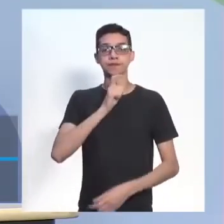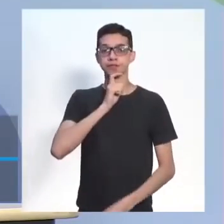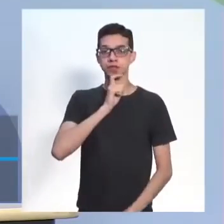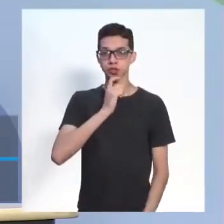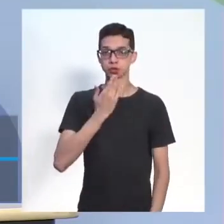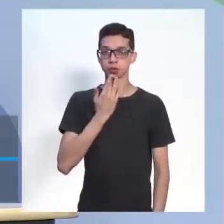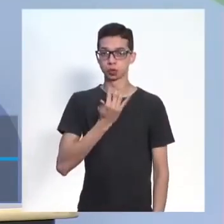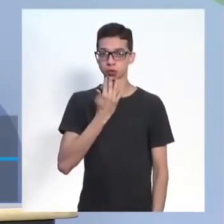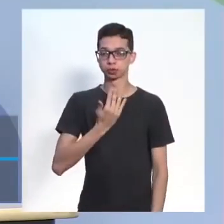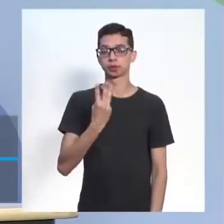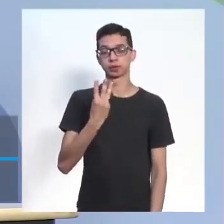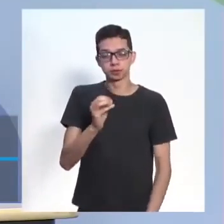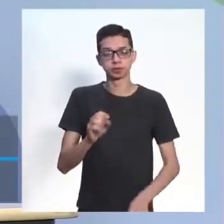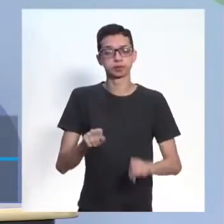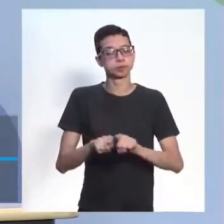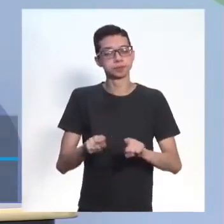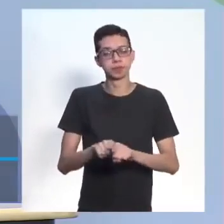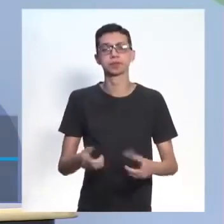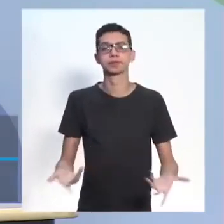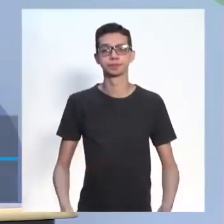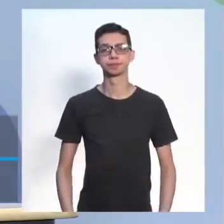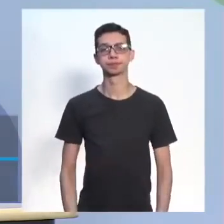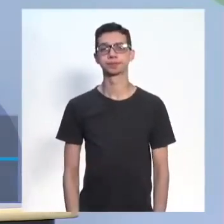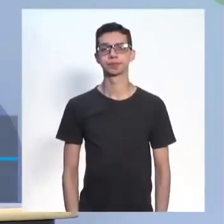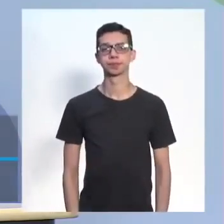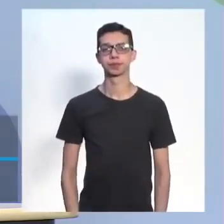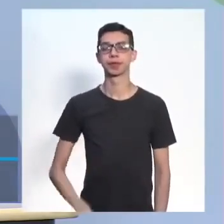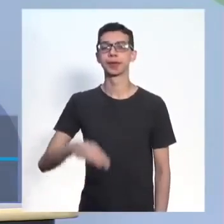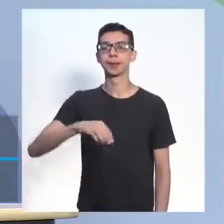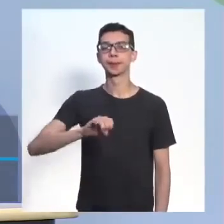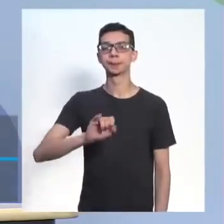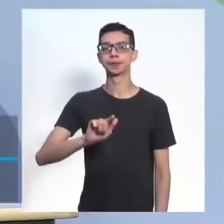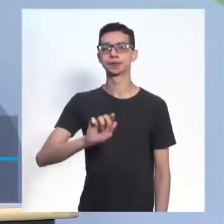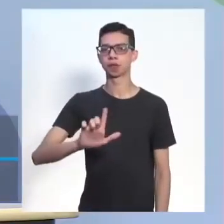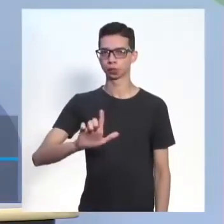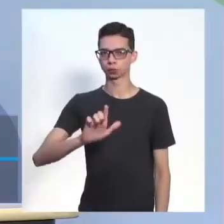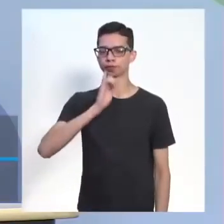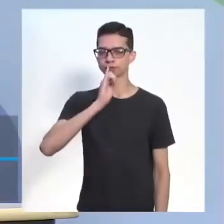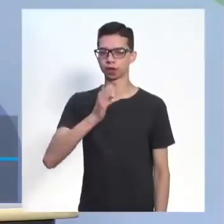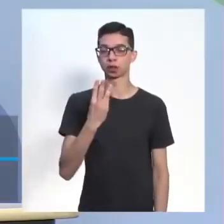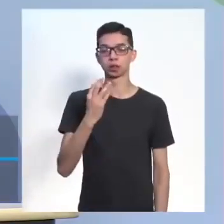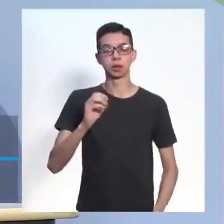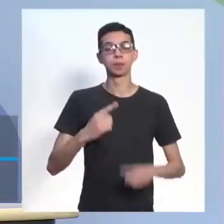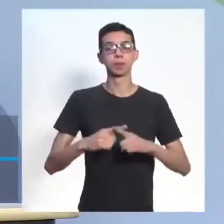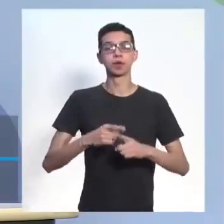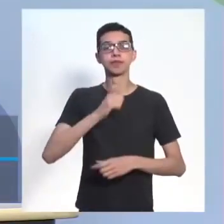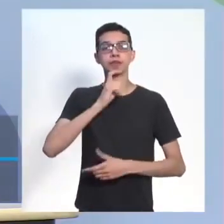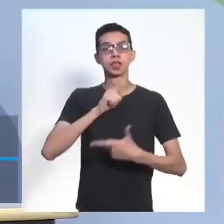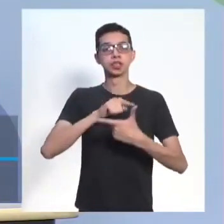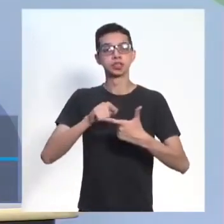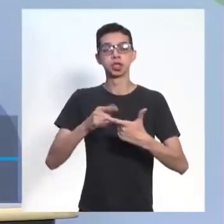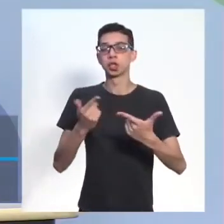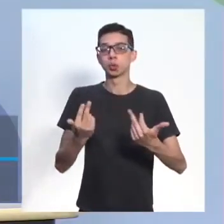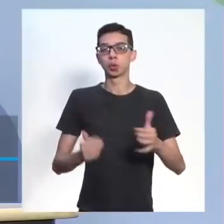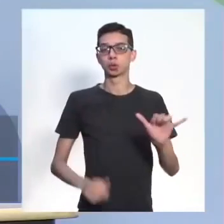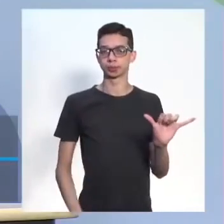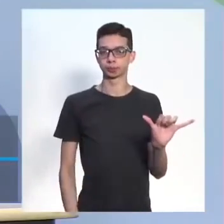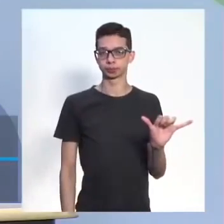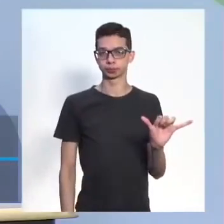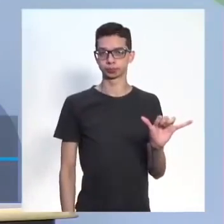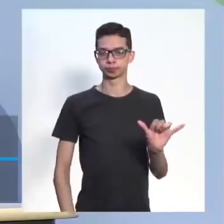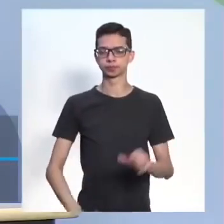que mede 30 graus. Miguel, 30, porque o ângulo em verde é igual ao ângulo Y.